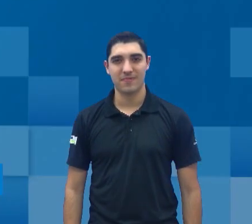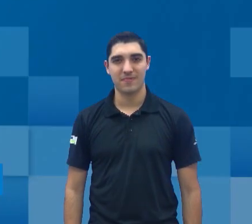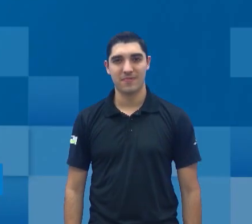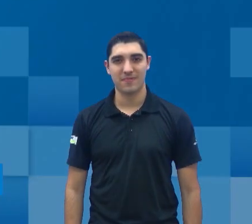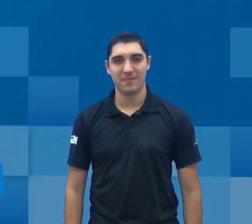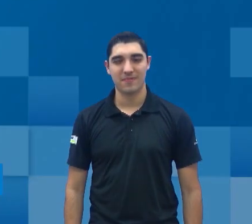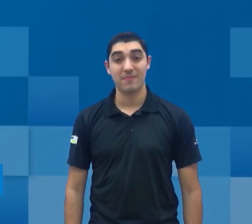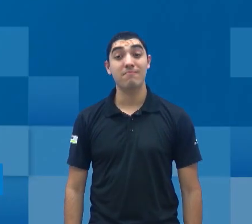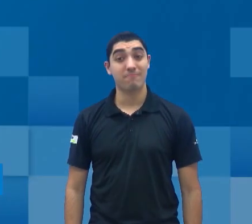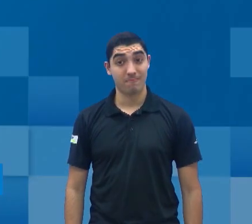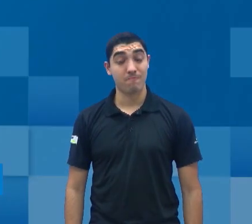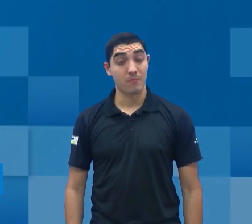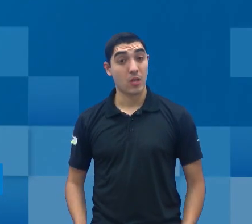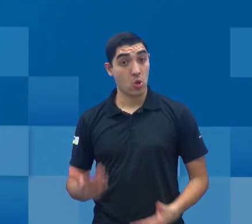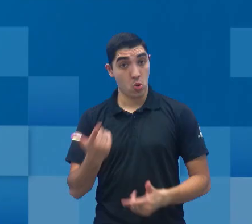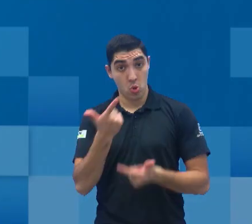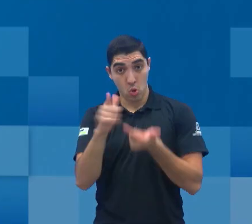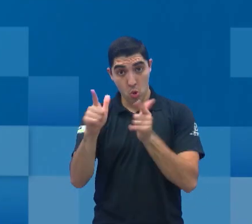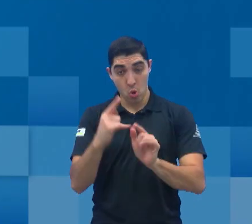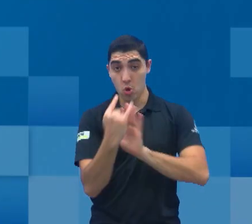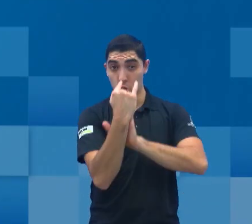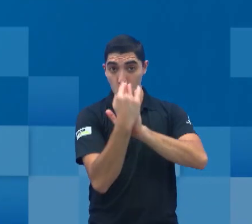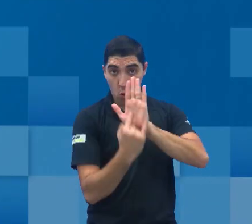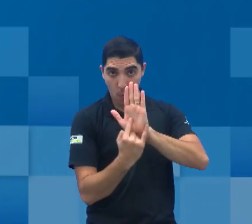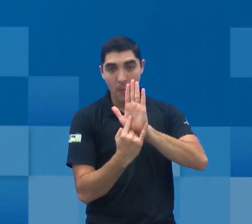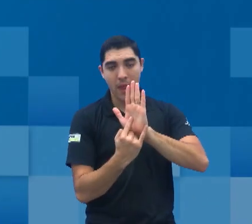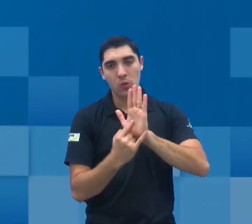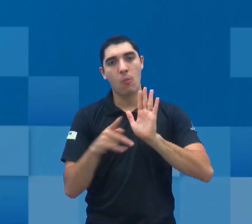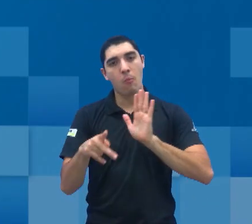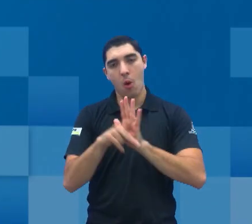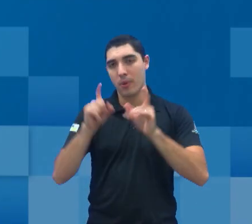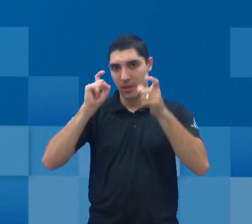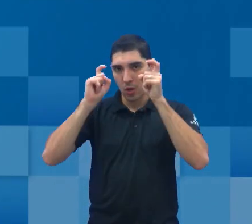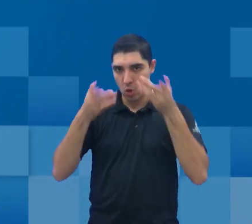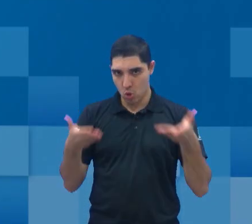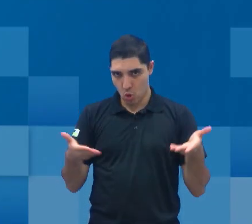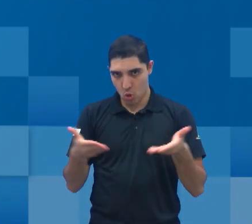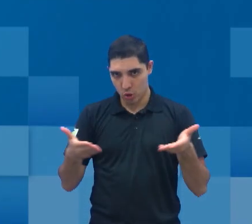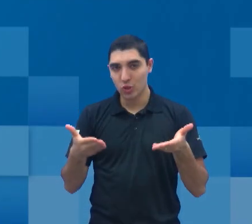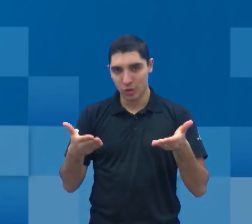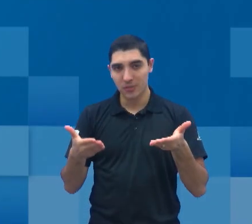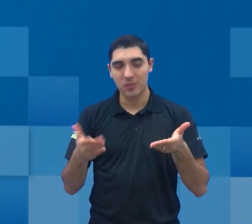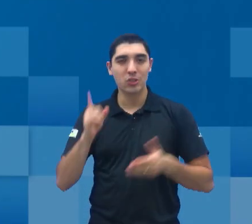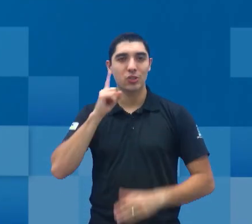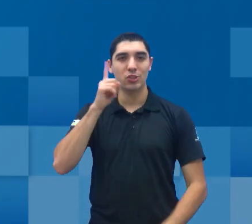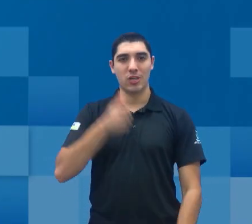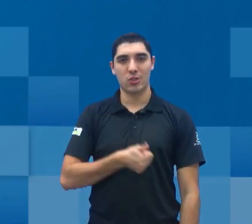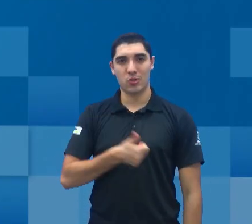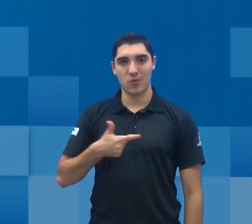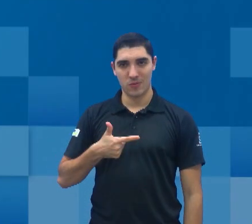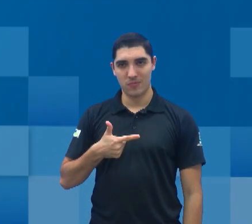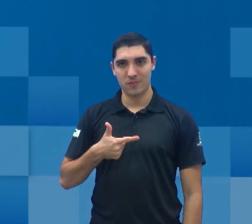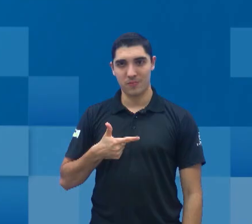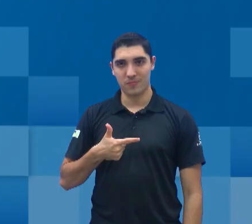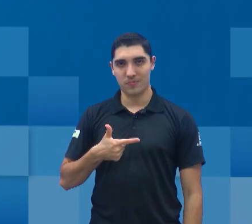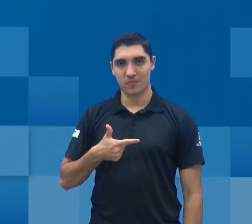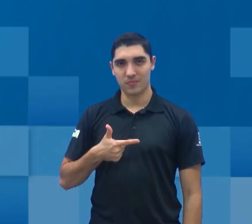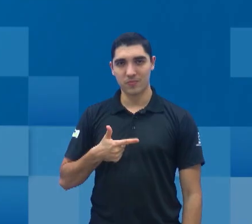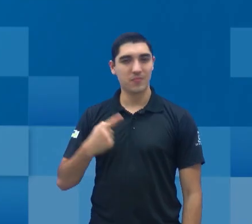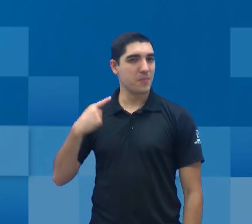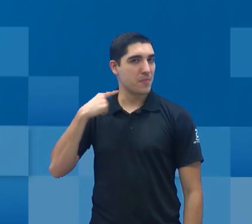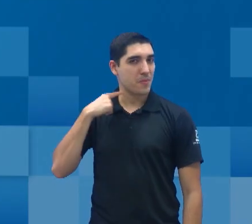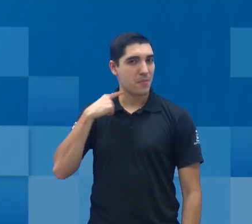Em votação, os demais requerimentos constantes na pauta de hoje, da sessão de hoje, 12 de maio